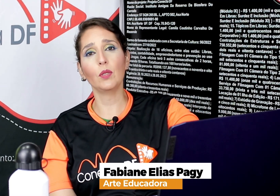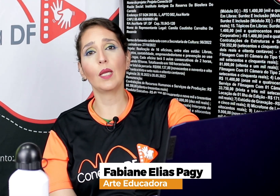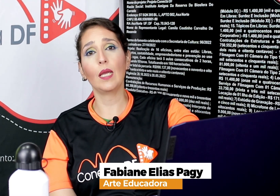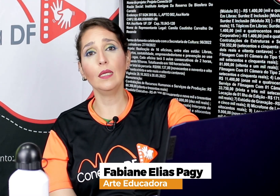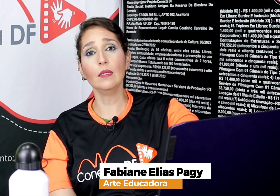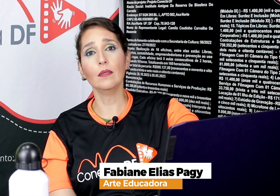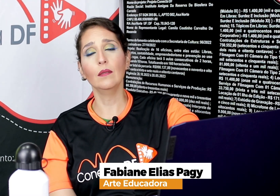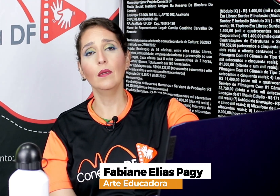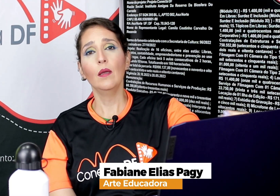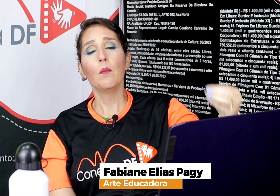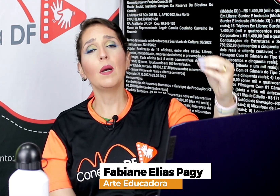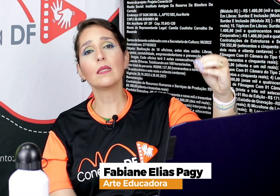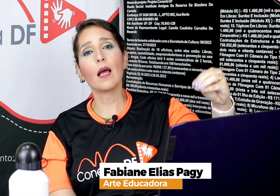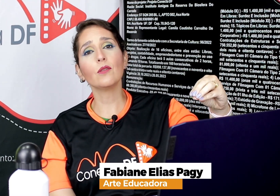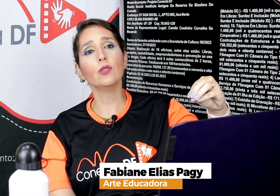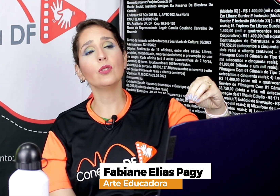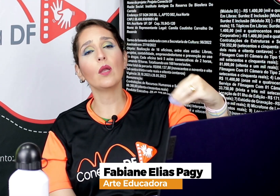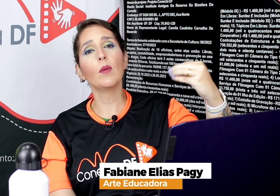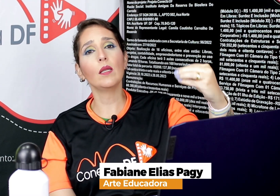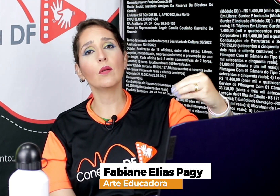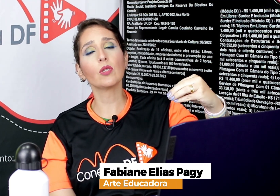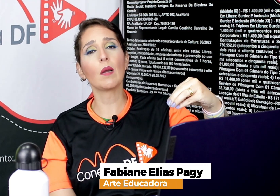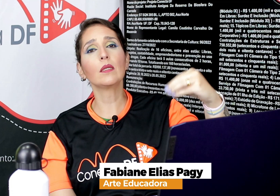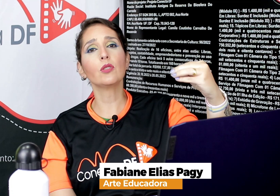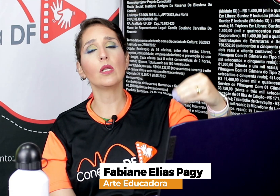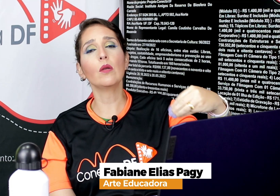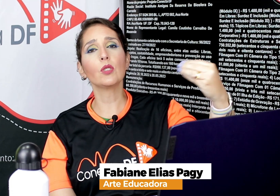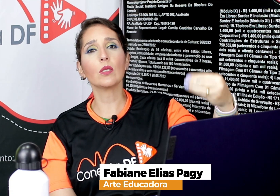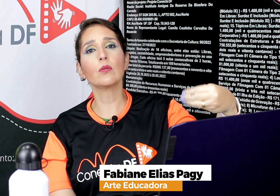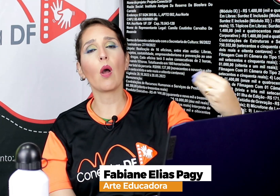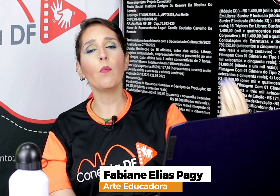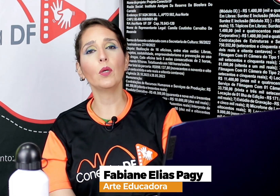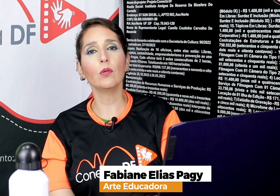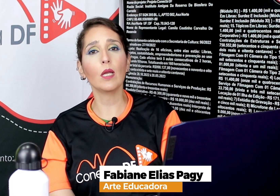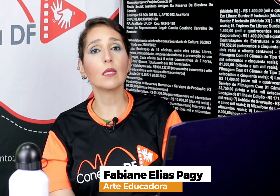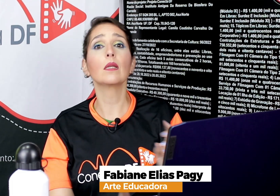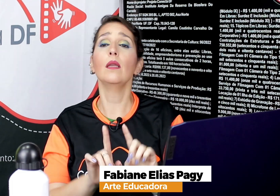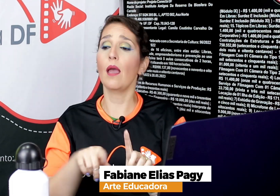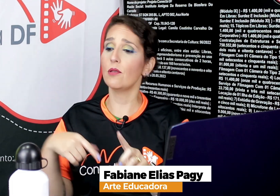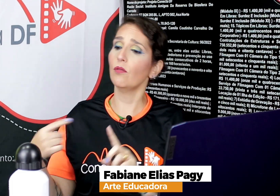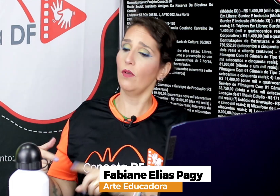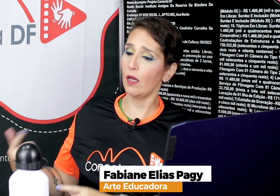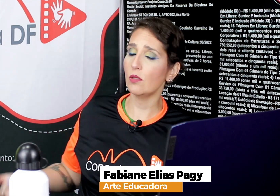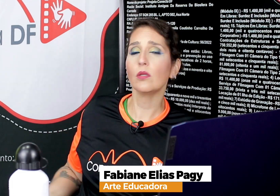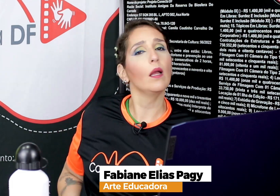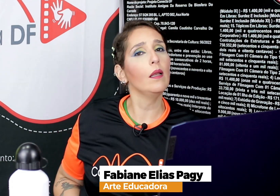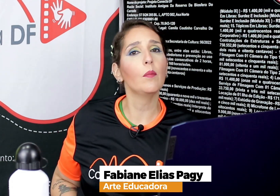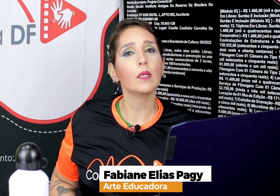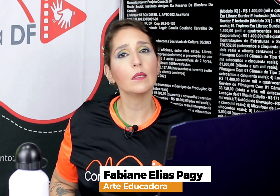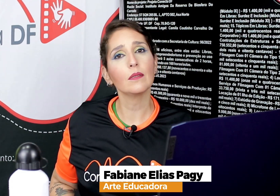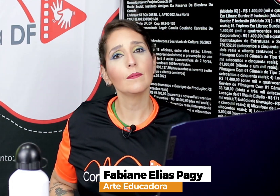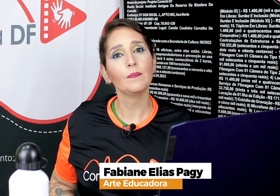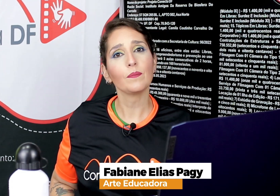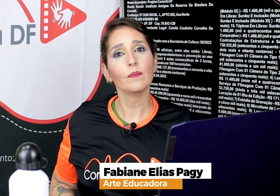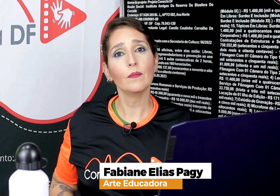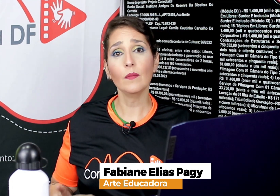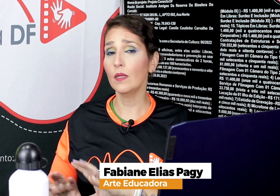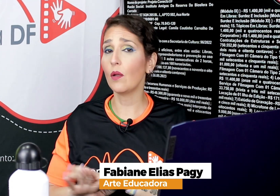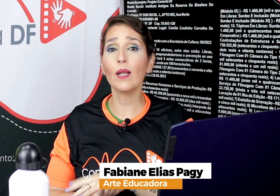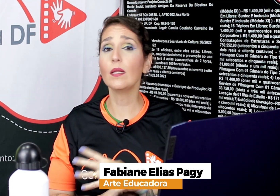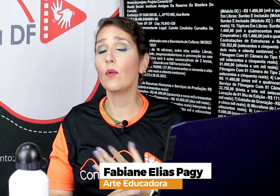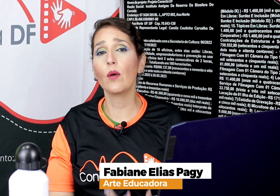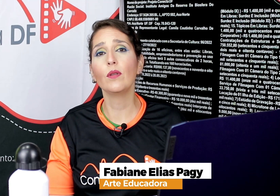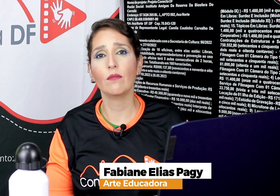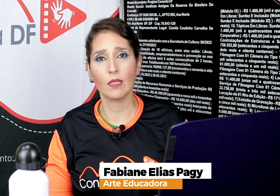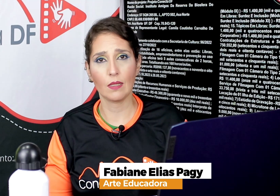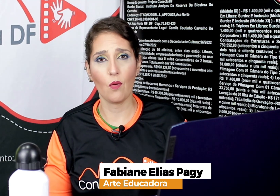fala português, mas lá a gente tem uma língua chamada de língua gestual portuguesa, que é diferente da Libras. Então,